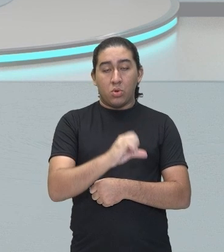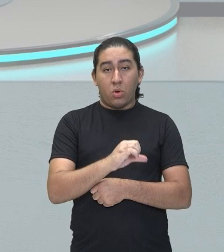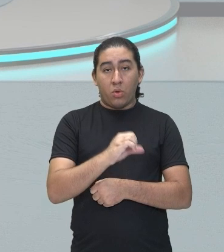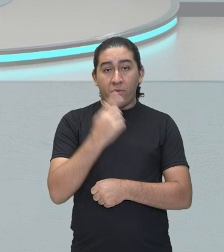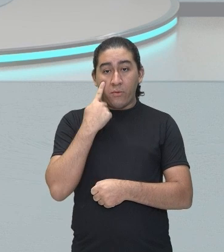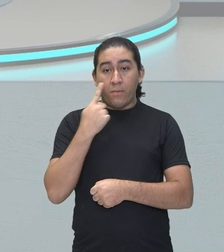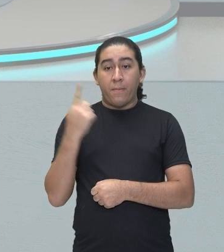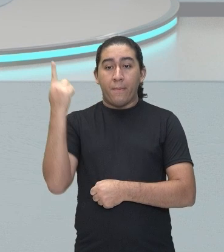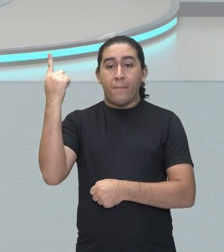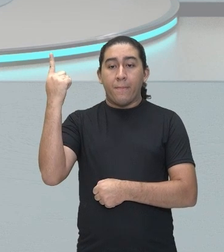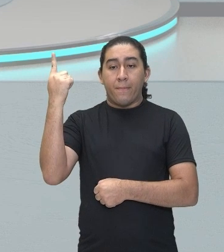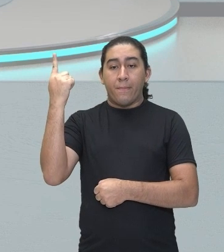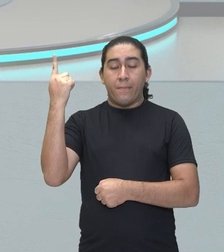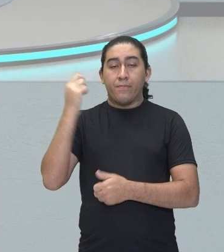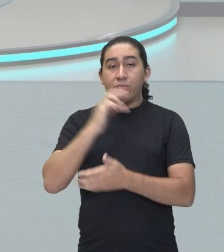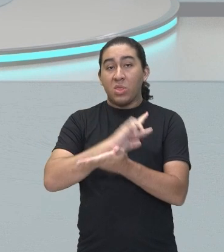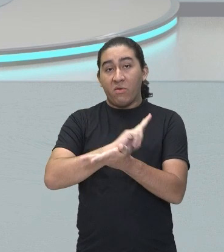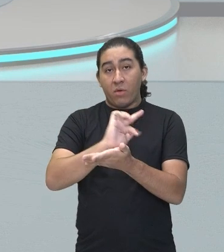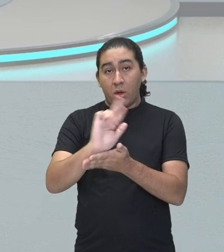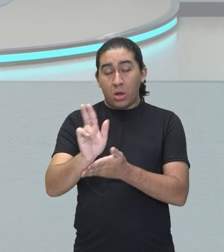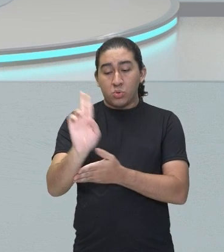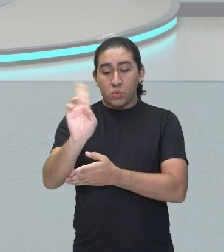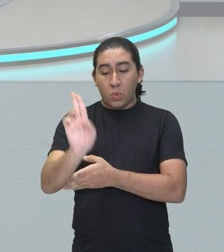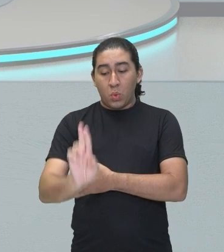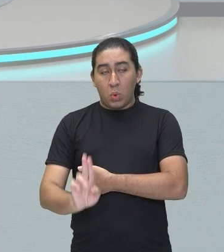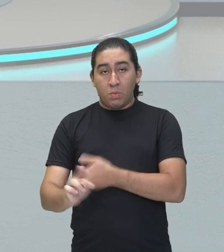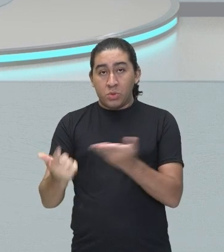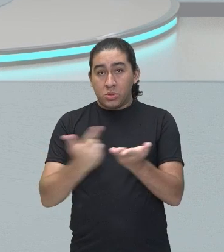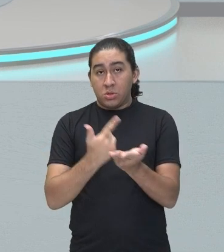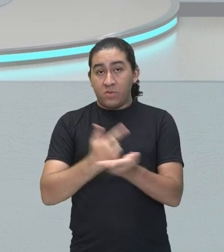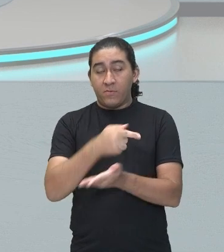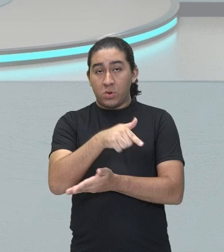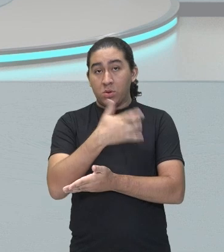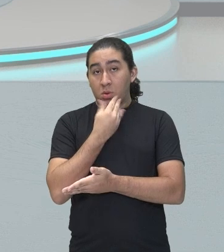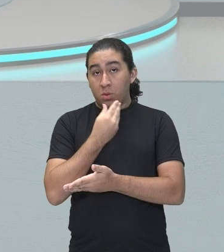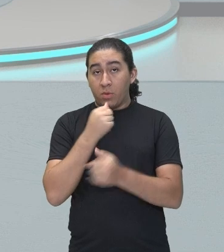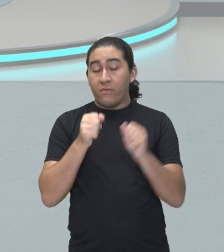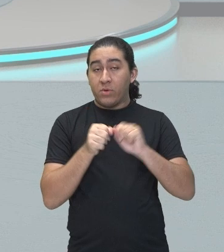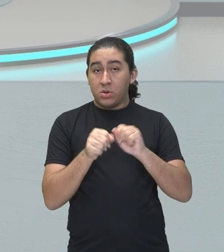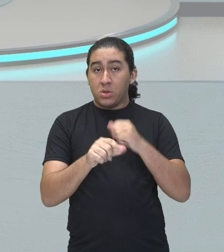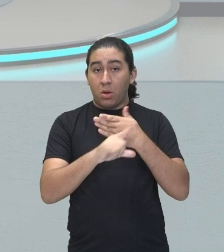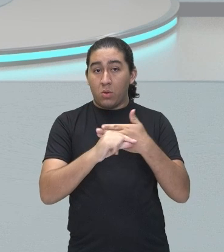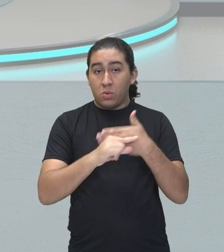Minúsculo Métrico, 1751, Labirinto de Amor,